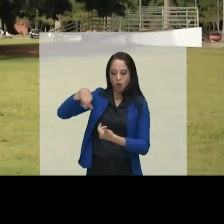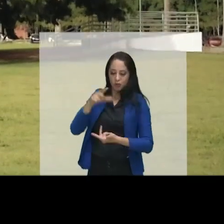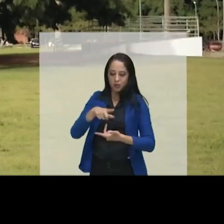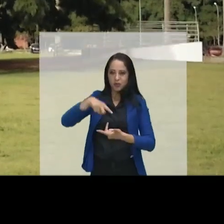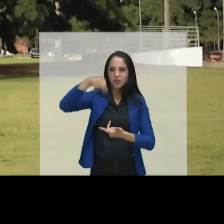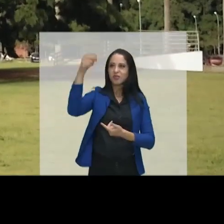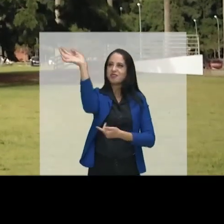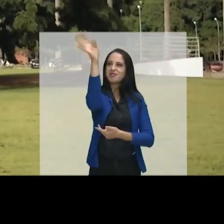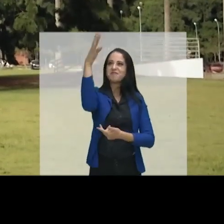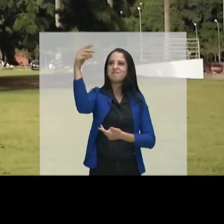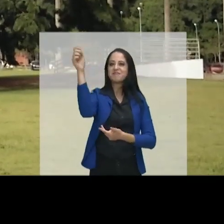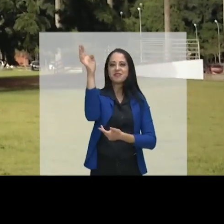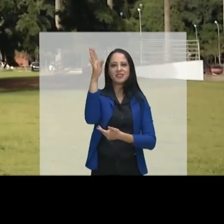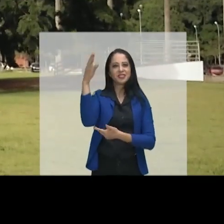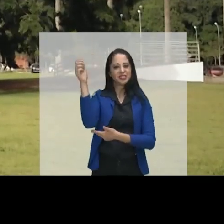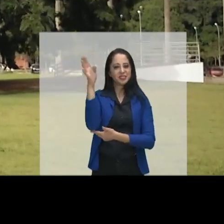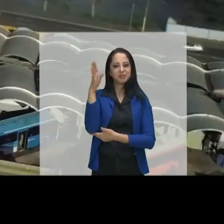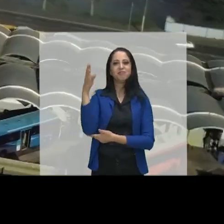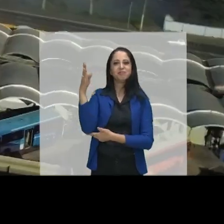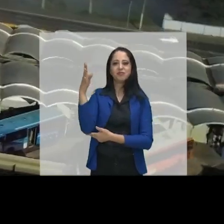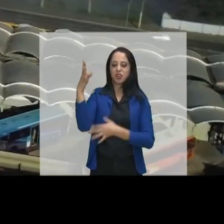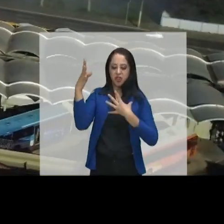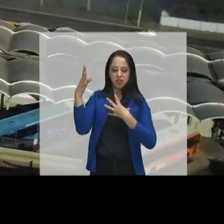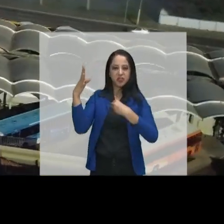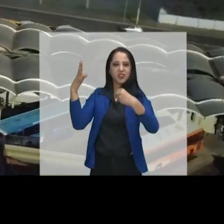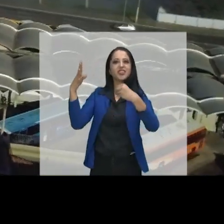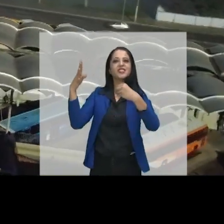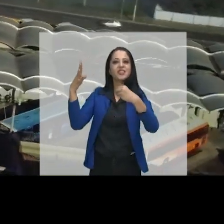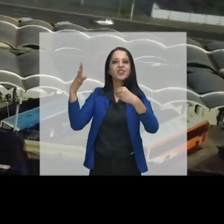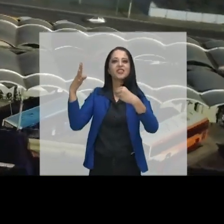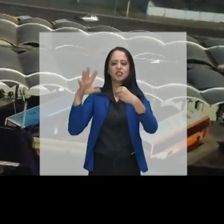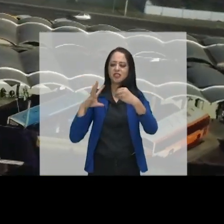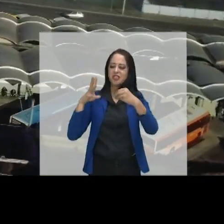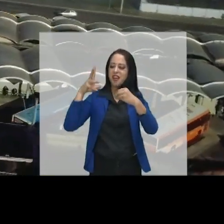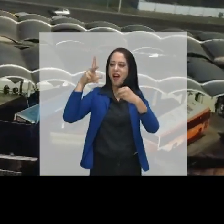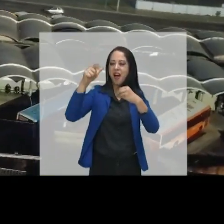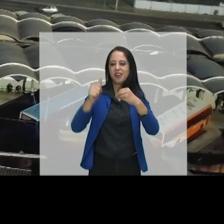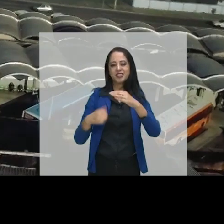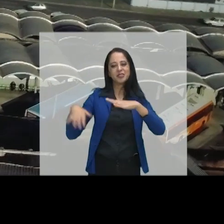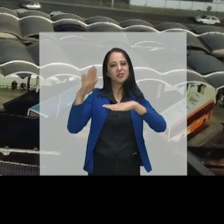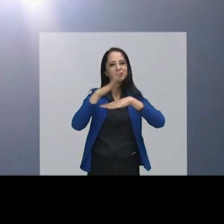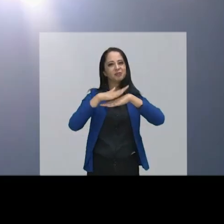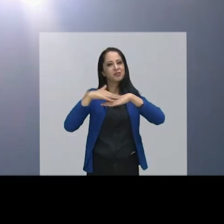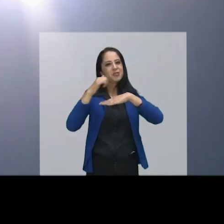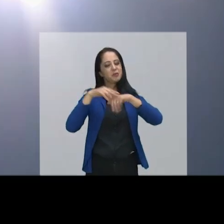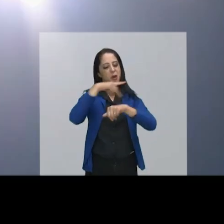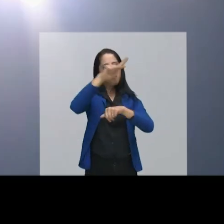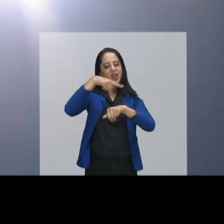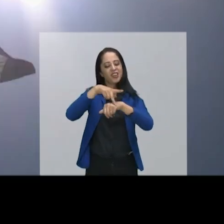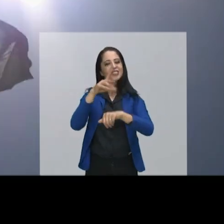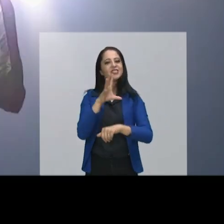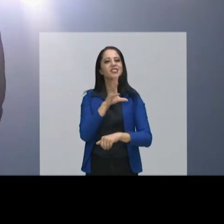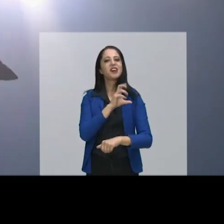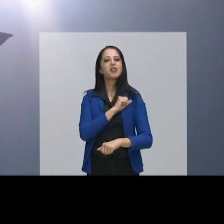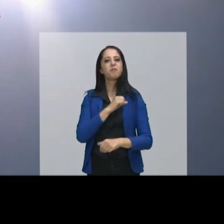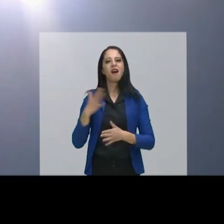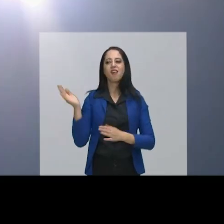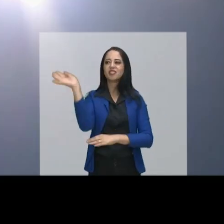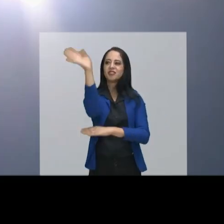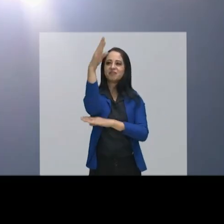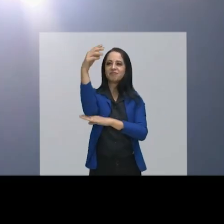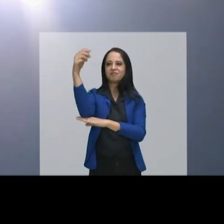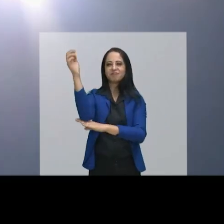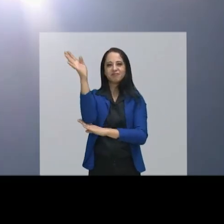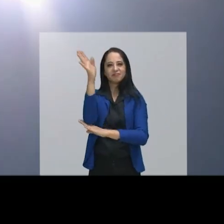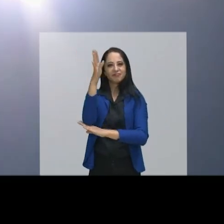és do Brasil, ó pátria amada, dos filhos desse sol és mãe gentil, pátria amada, Brasil.